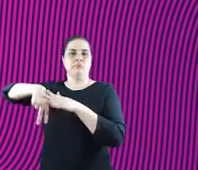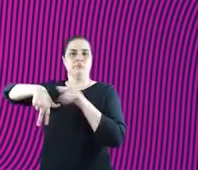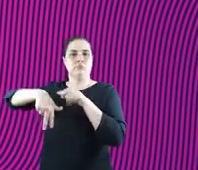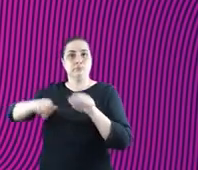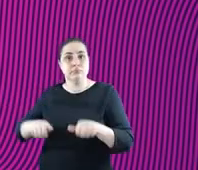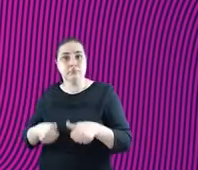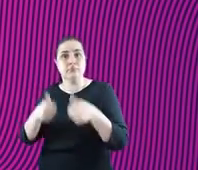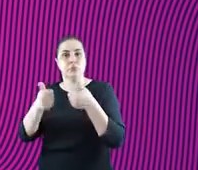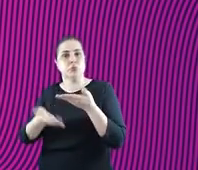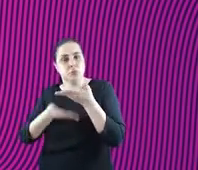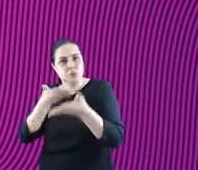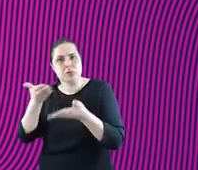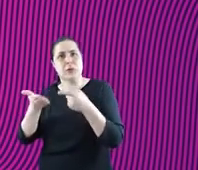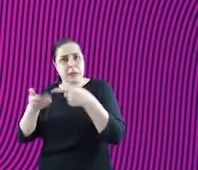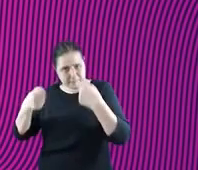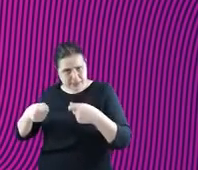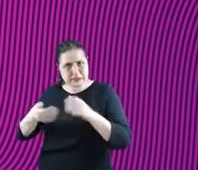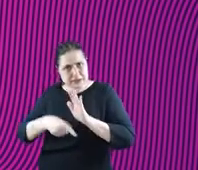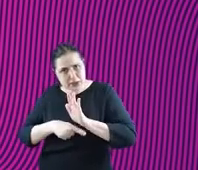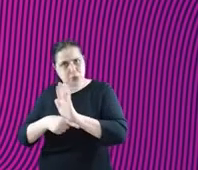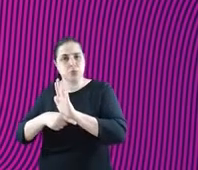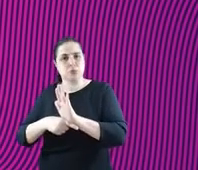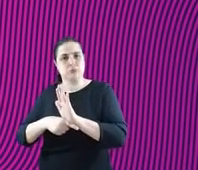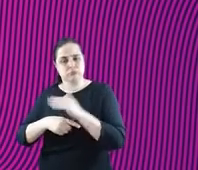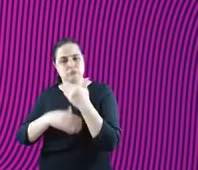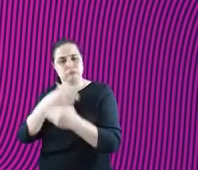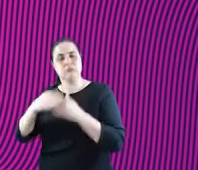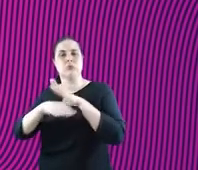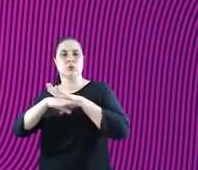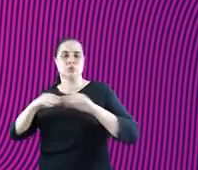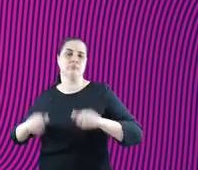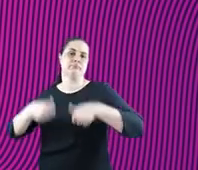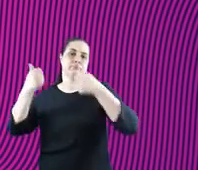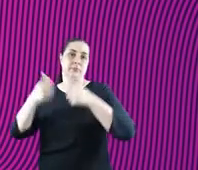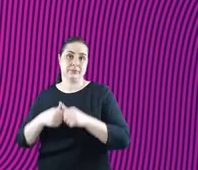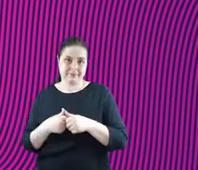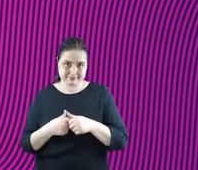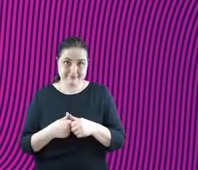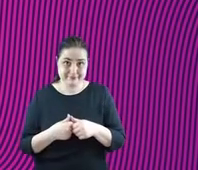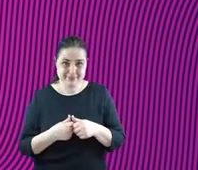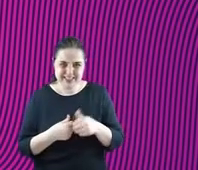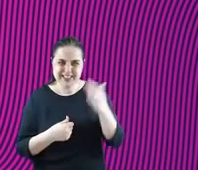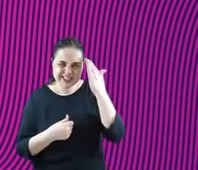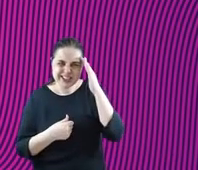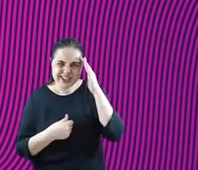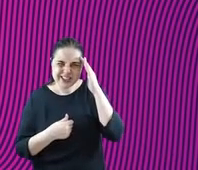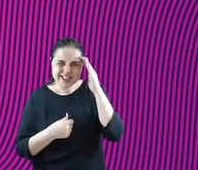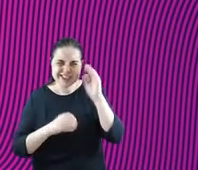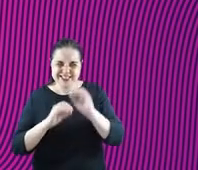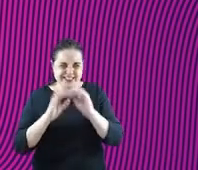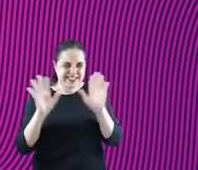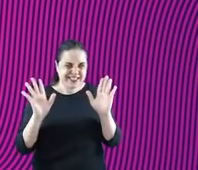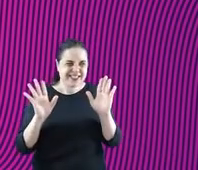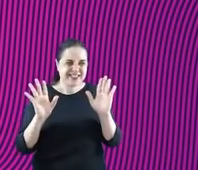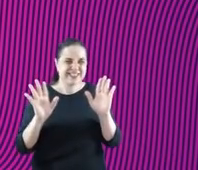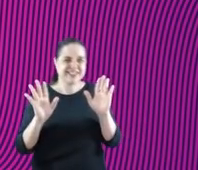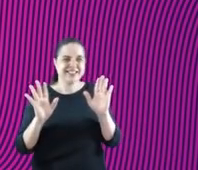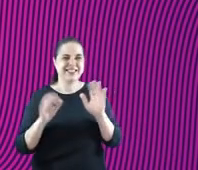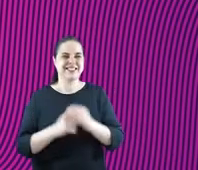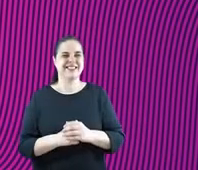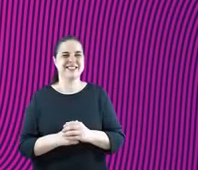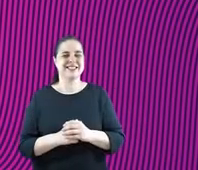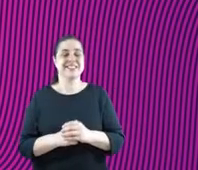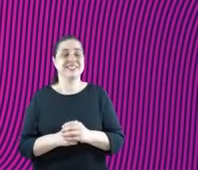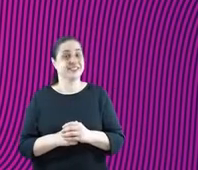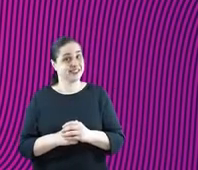realmente necessita. Eu não sei se eu consegui falar... Começa isso. E eu acho que quando a gente